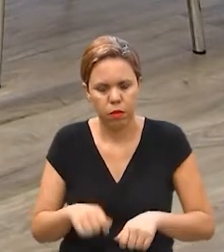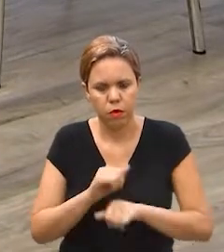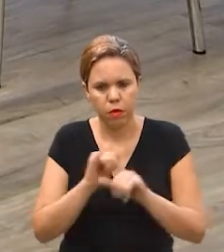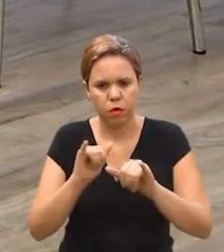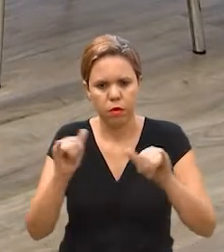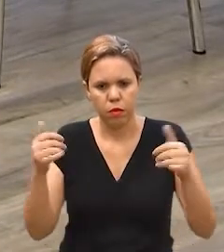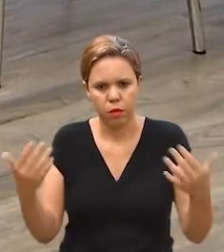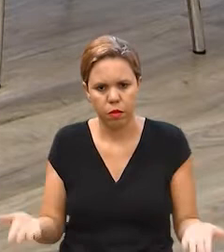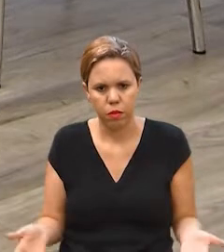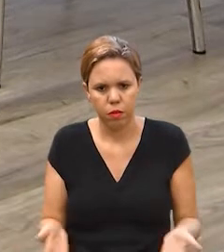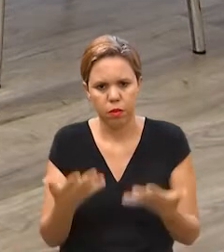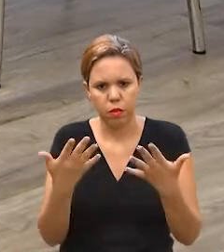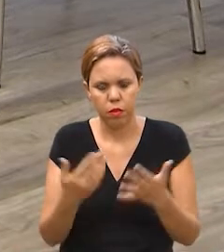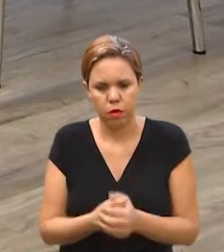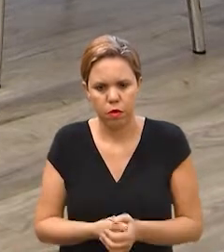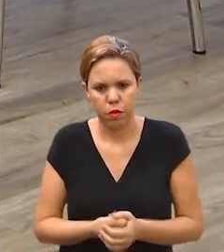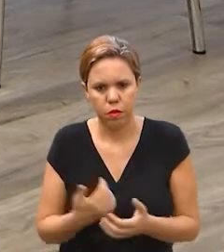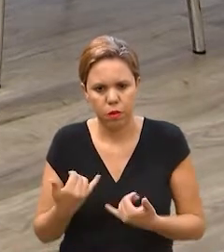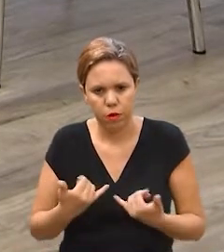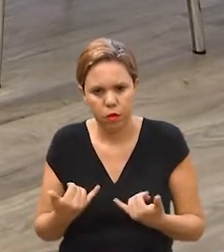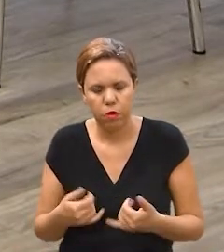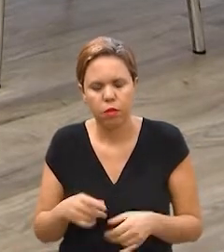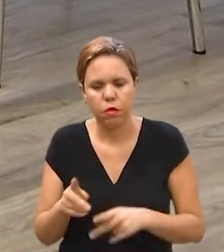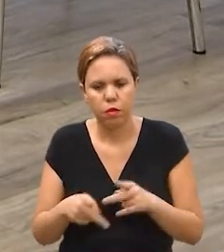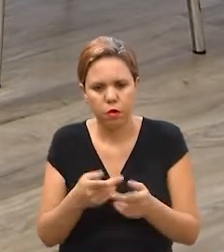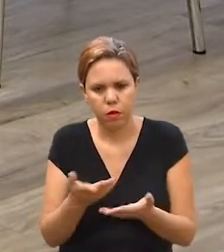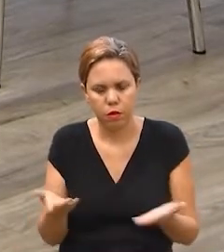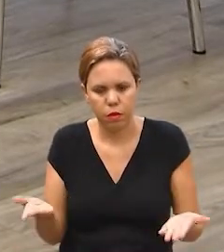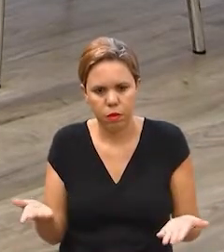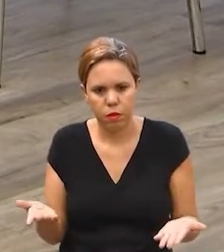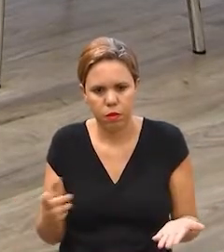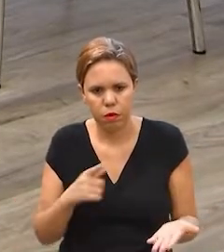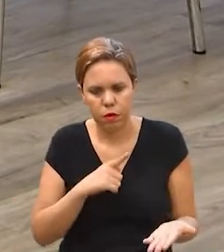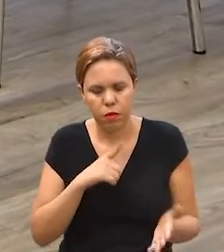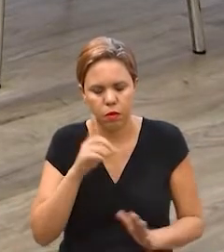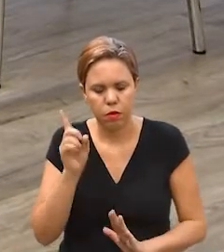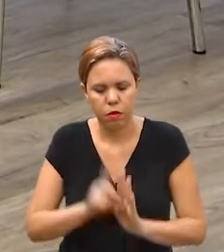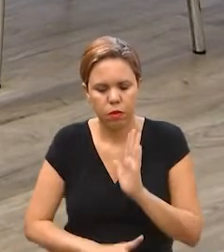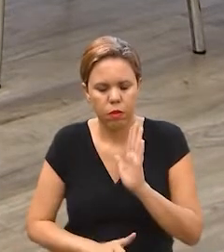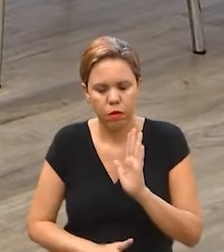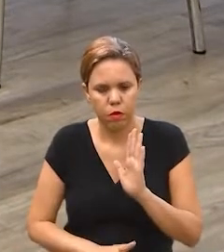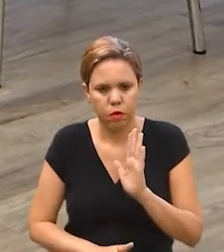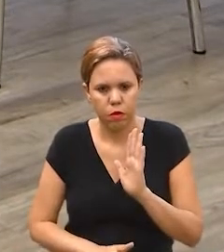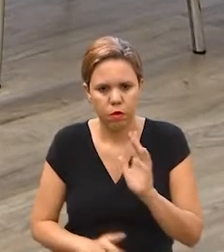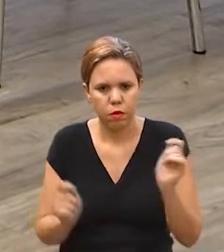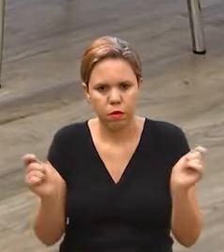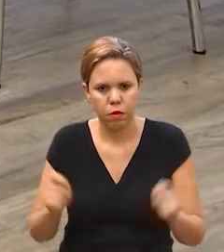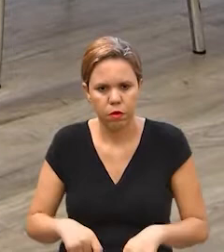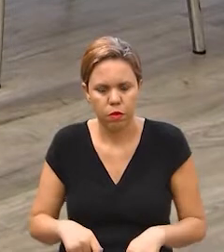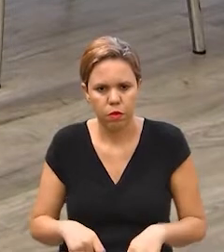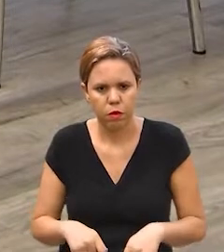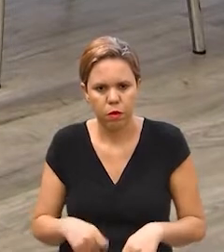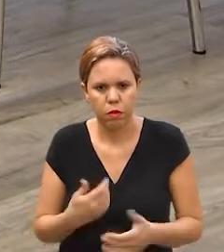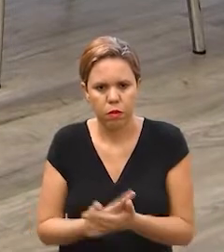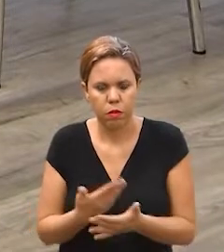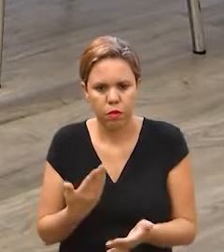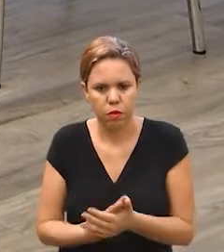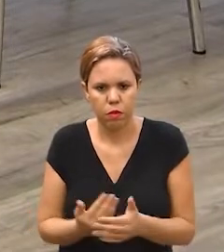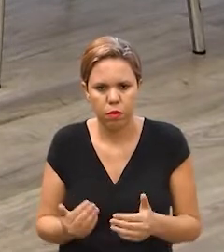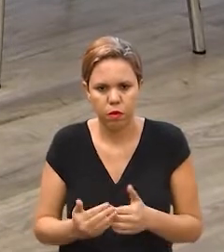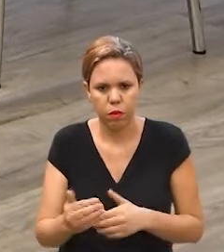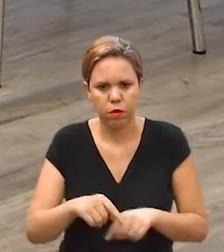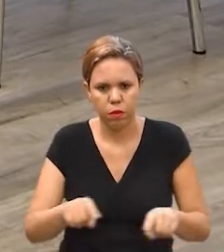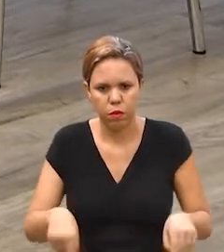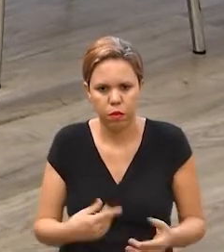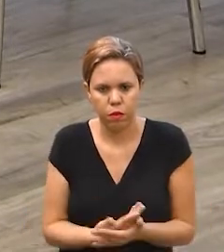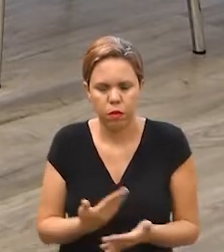possam divulgar, levar a informação das pessoas que elas têm o direito e que há possibilidade de estudar a partir